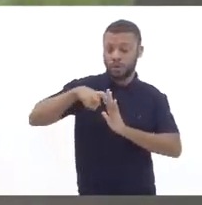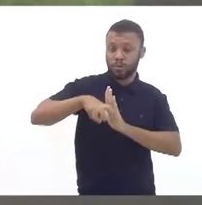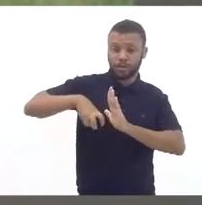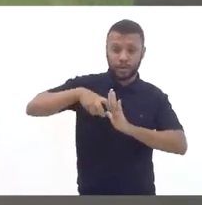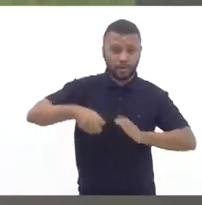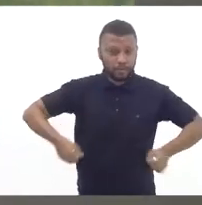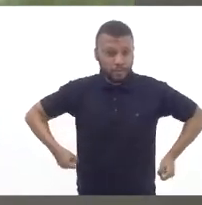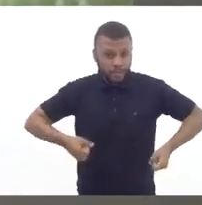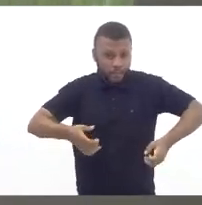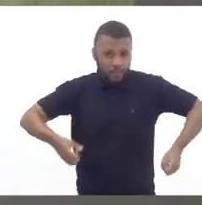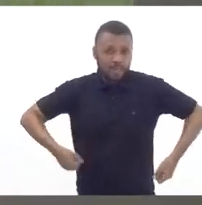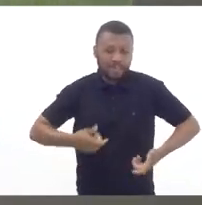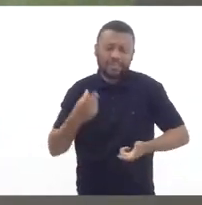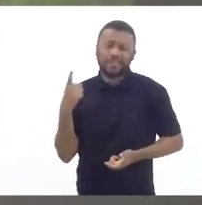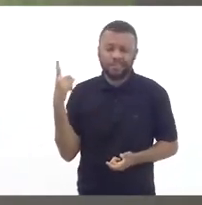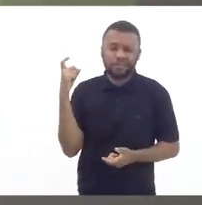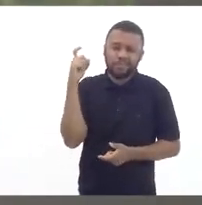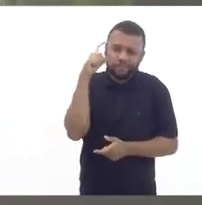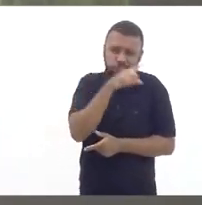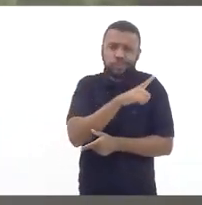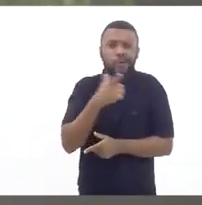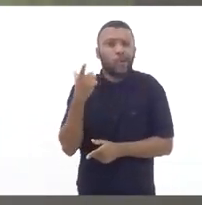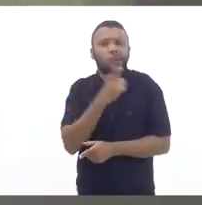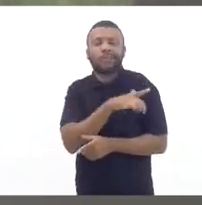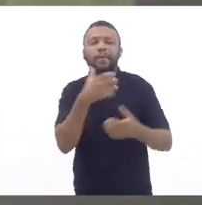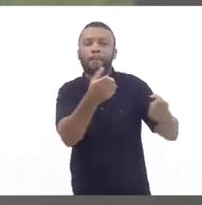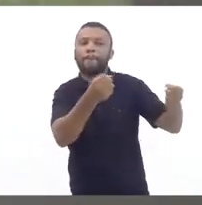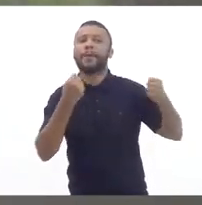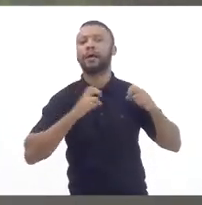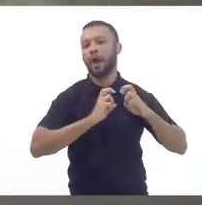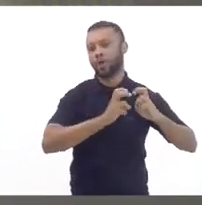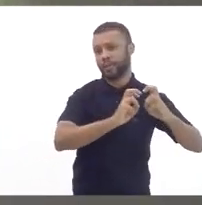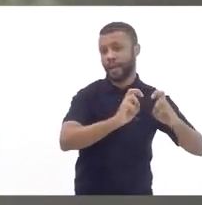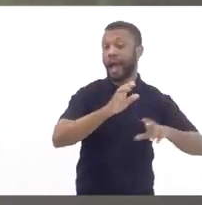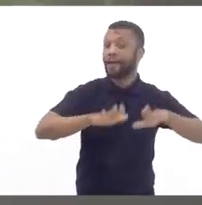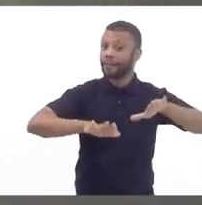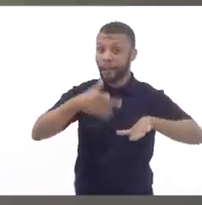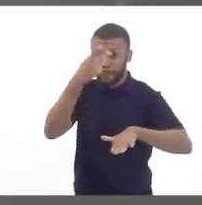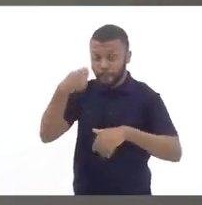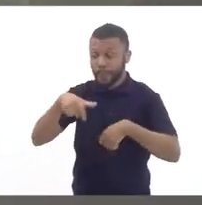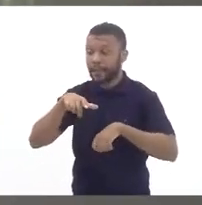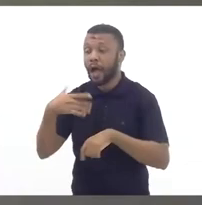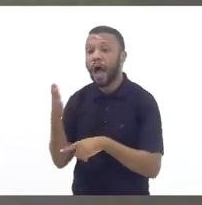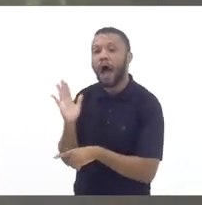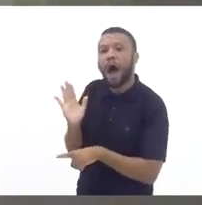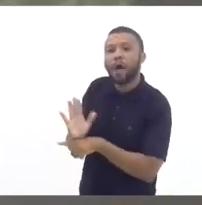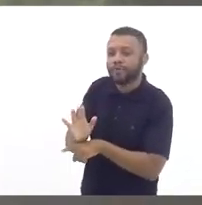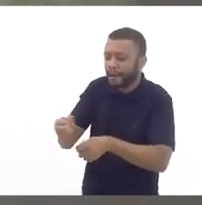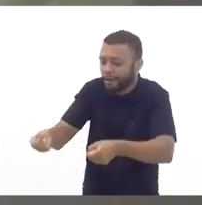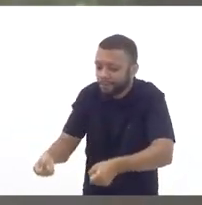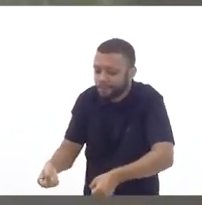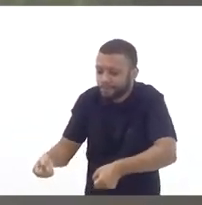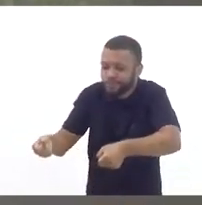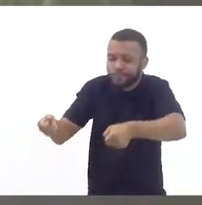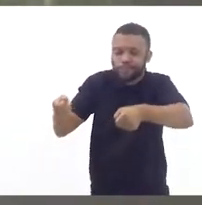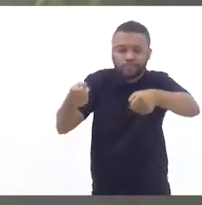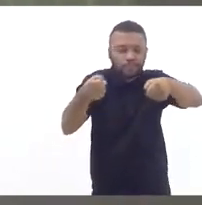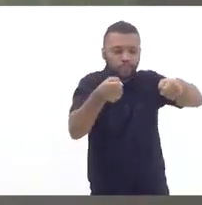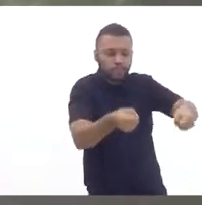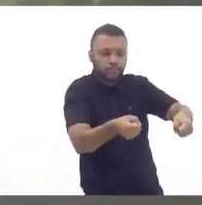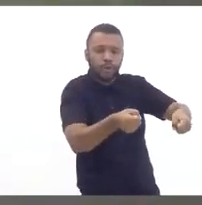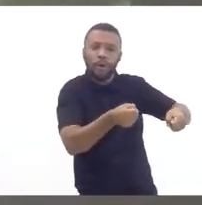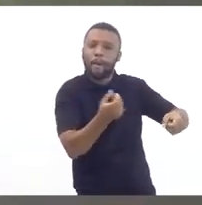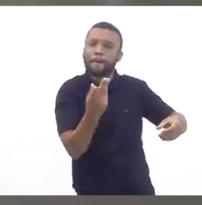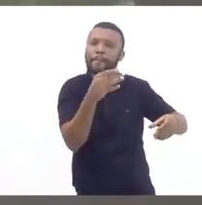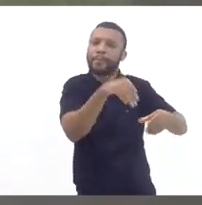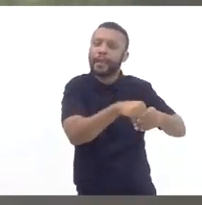grande dificuldade para poder pegar o trem. Muitas das vezes as pessoas têm que ajudar, né? Pegar a cadeira de roda. Pegar as pessoas